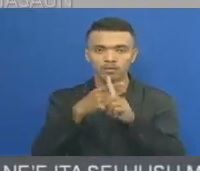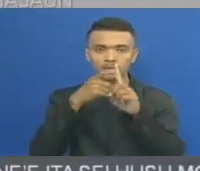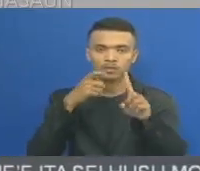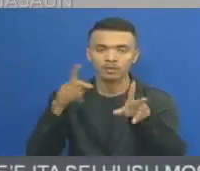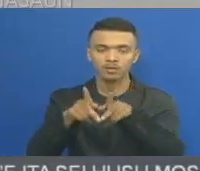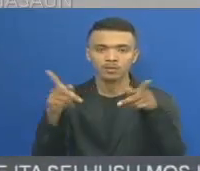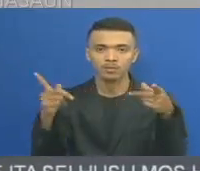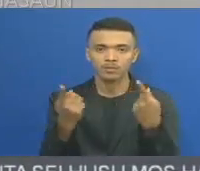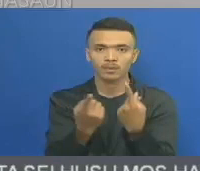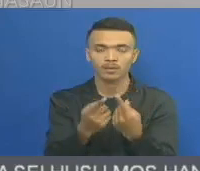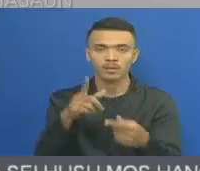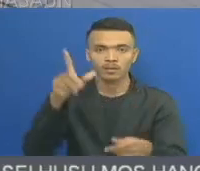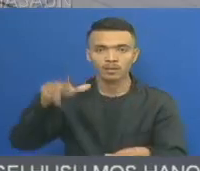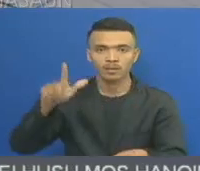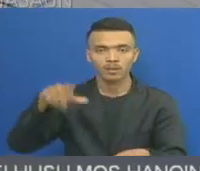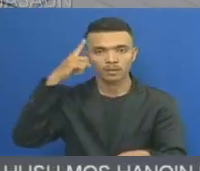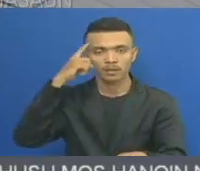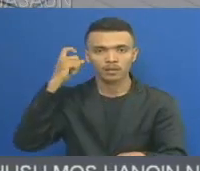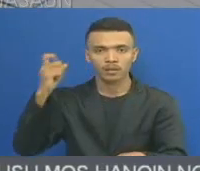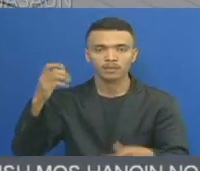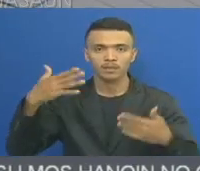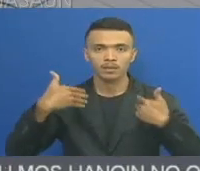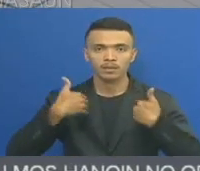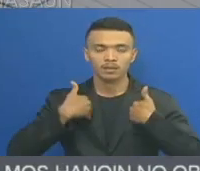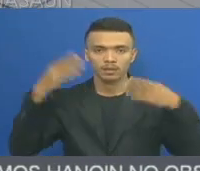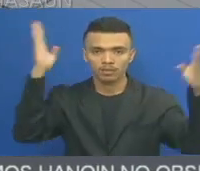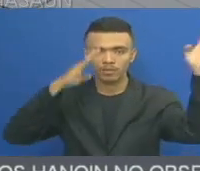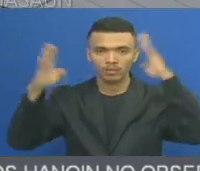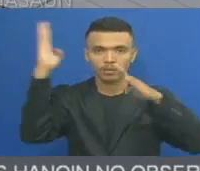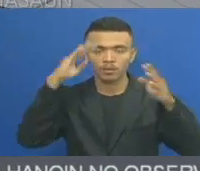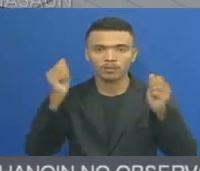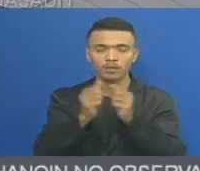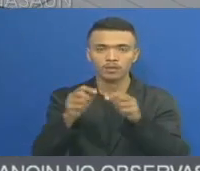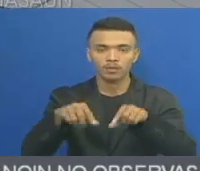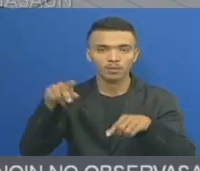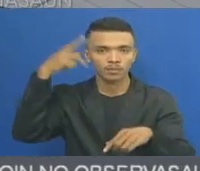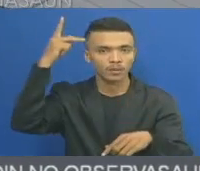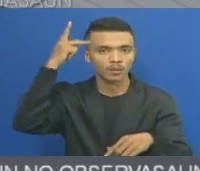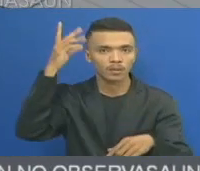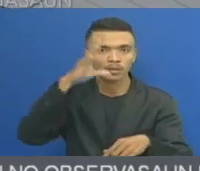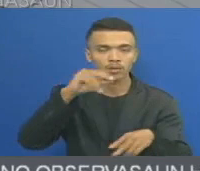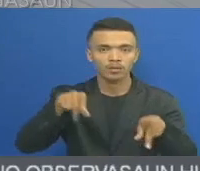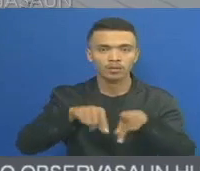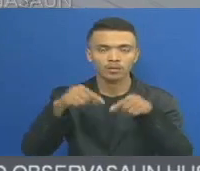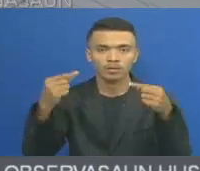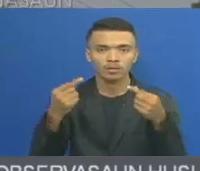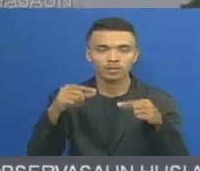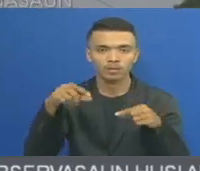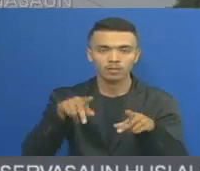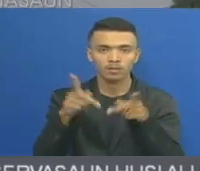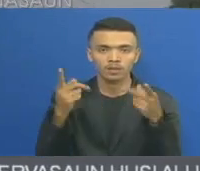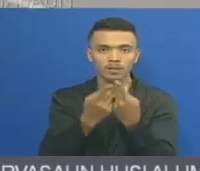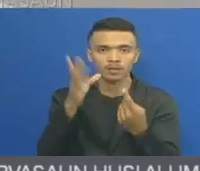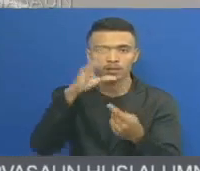Unipessoal Limitada, la o atraso, tamba moço desentendimento entre companhia e governo. Diretor Nacional Transporte no Terrestre,